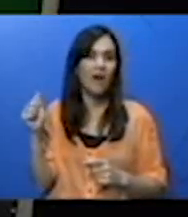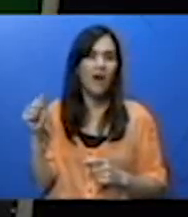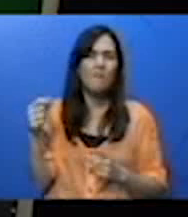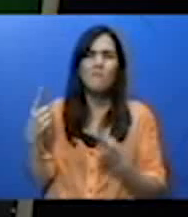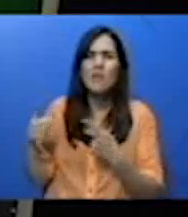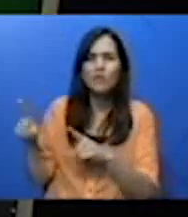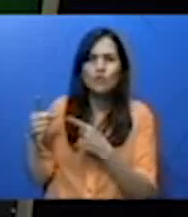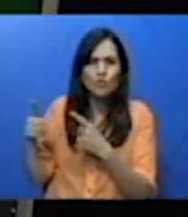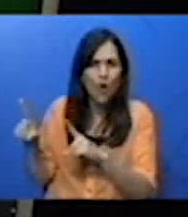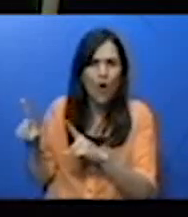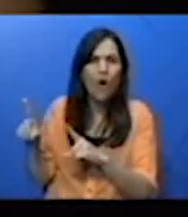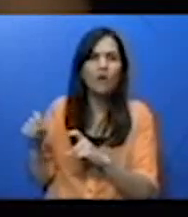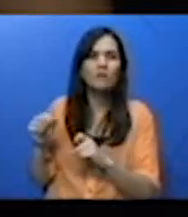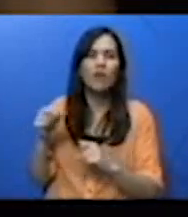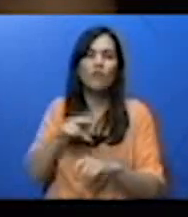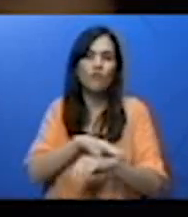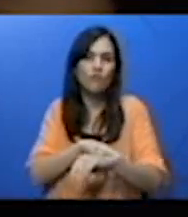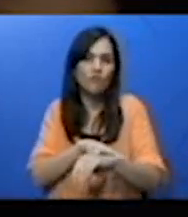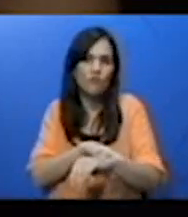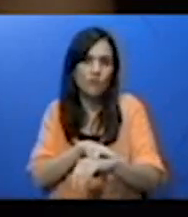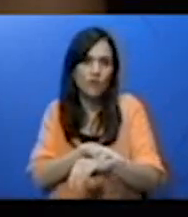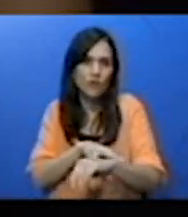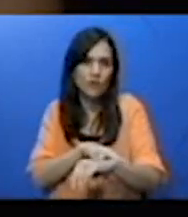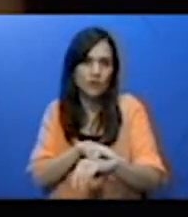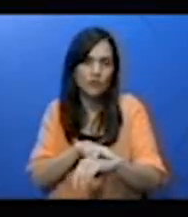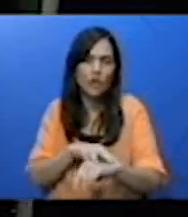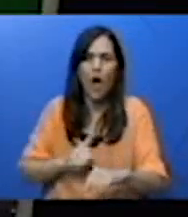arrogante, de azul,